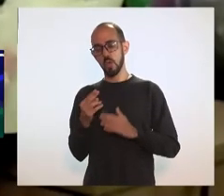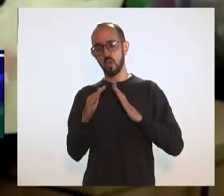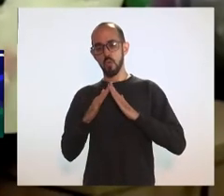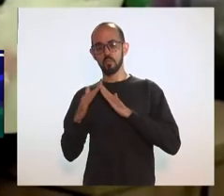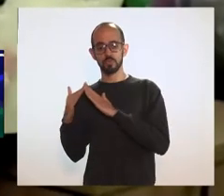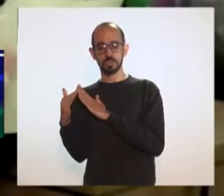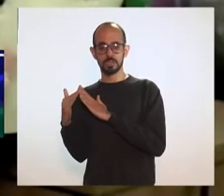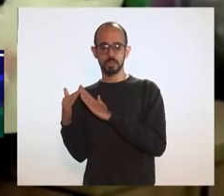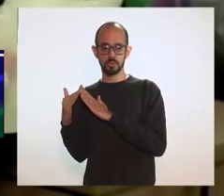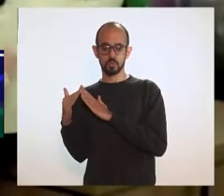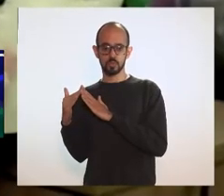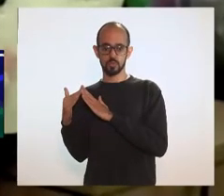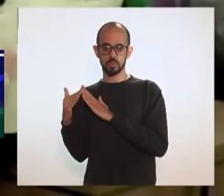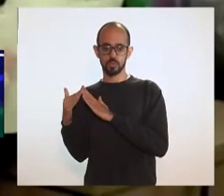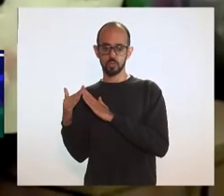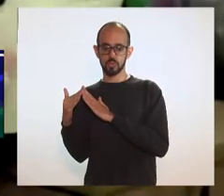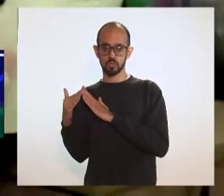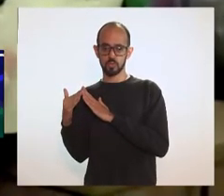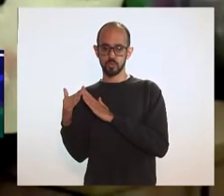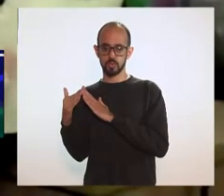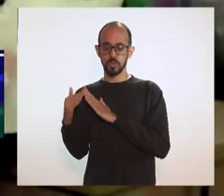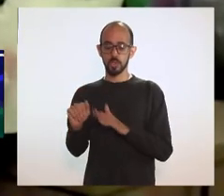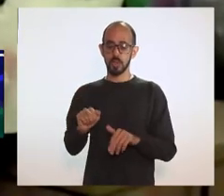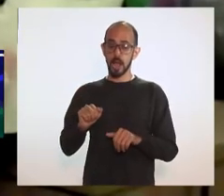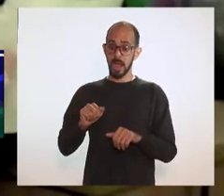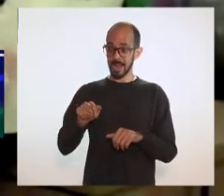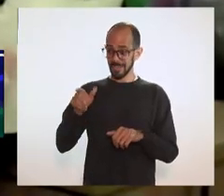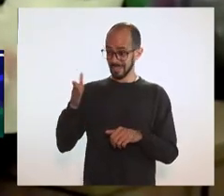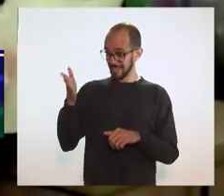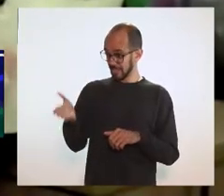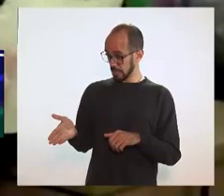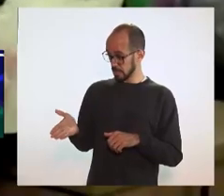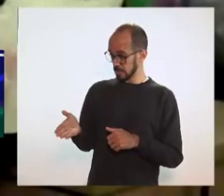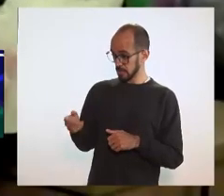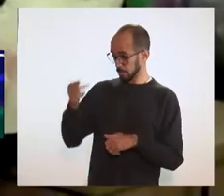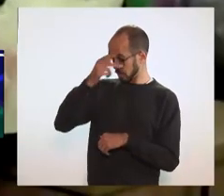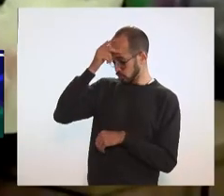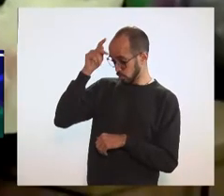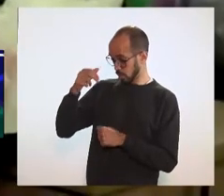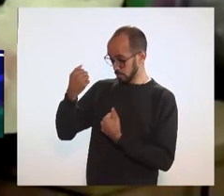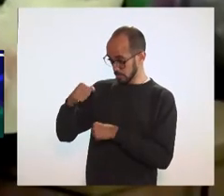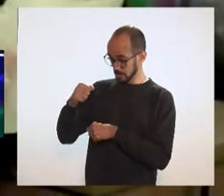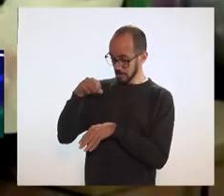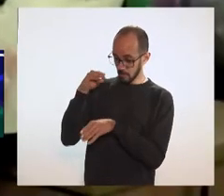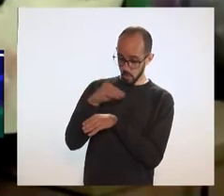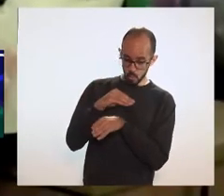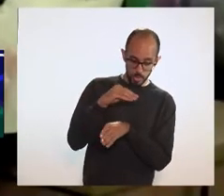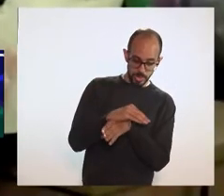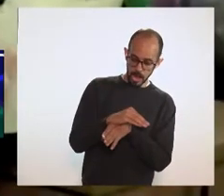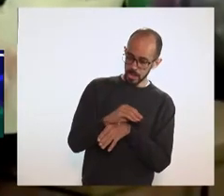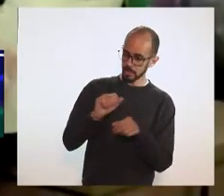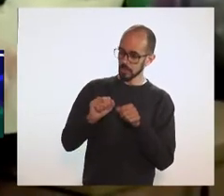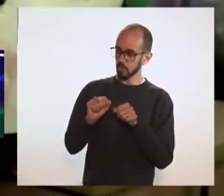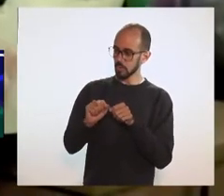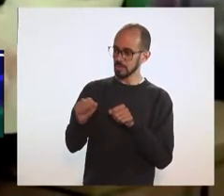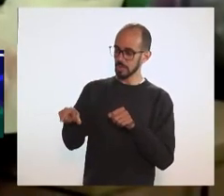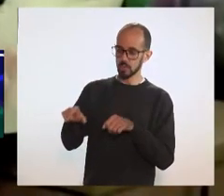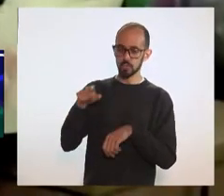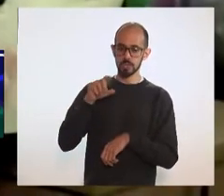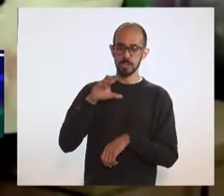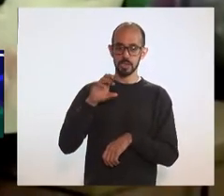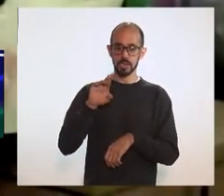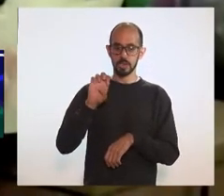próximos. Infelizmente, aqueles que deveriam cuidar são aqueles que estão cometendo os crimes contra